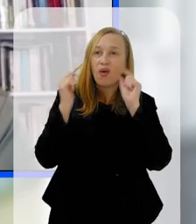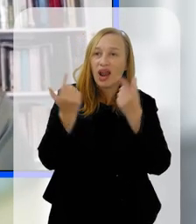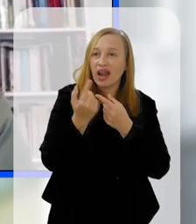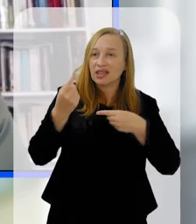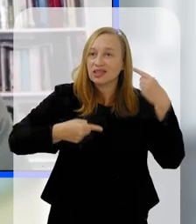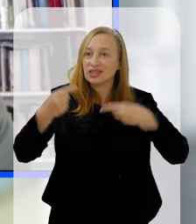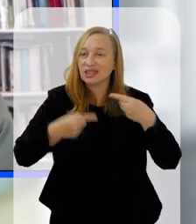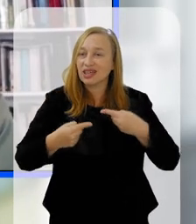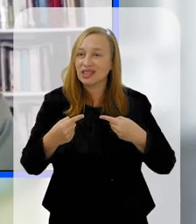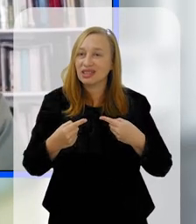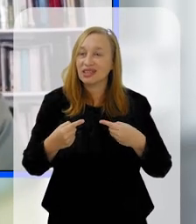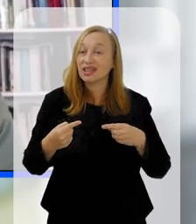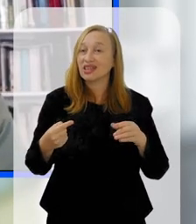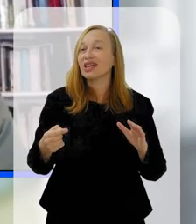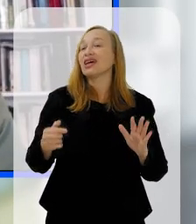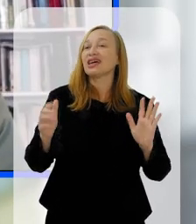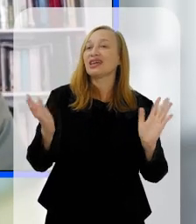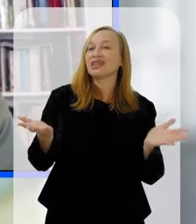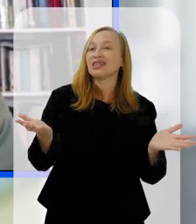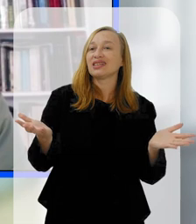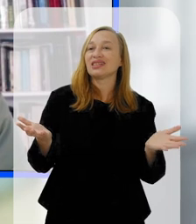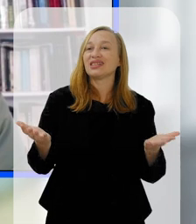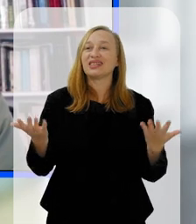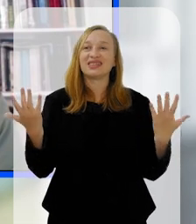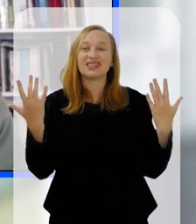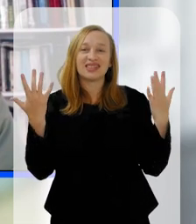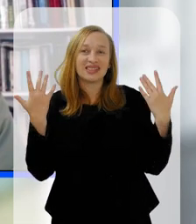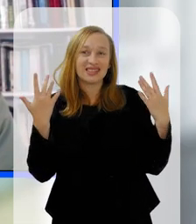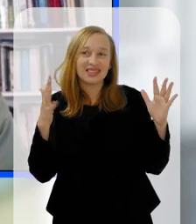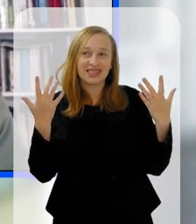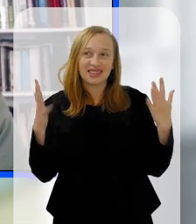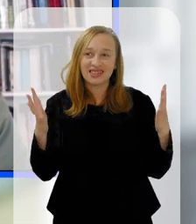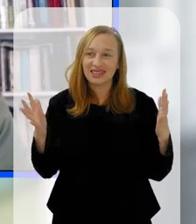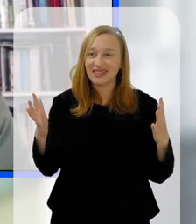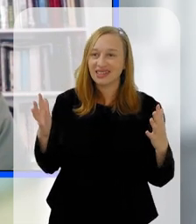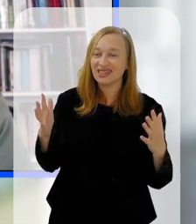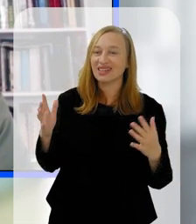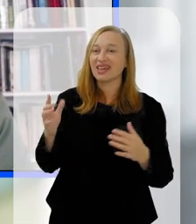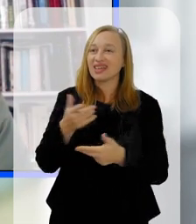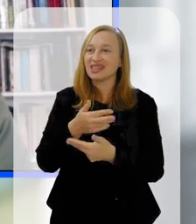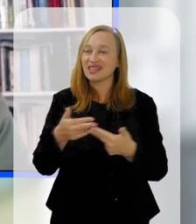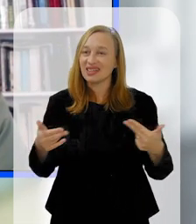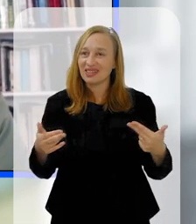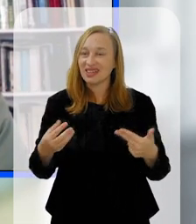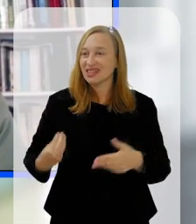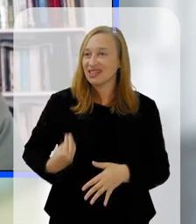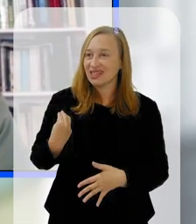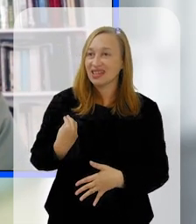aqui com a gente. O Alerj Debate. Saudações biodiversas e planetárias.